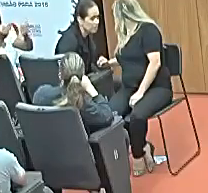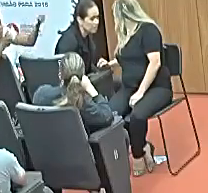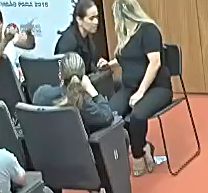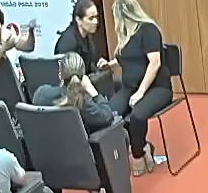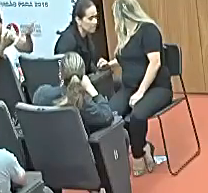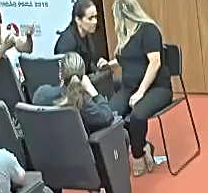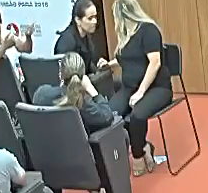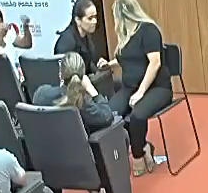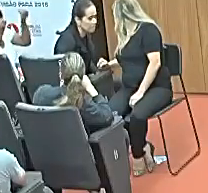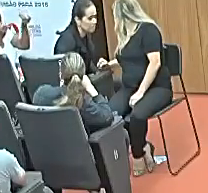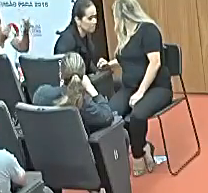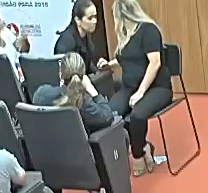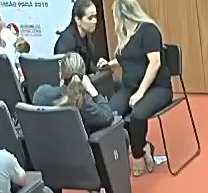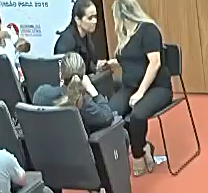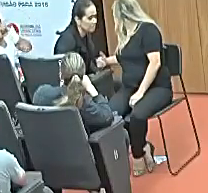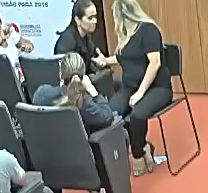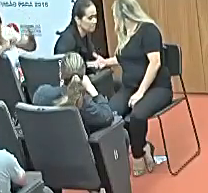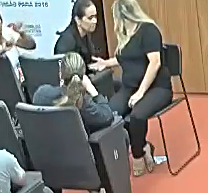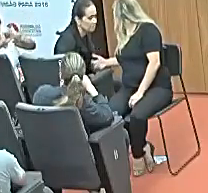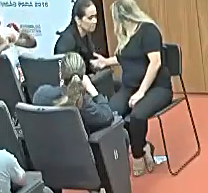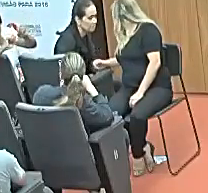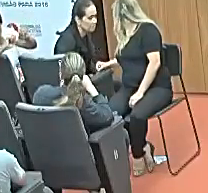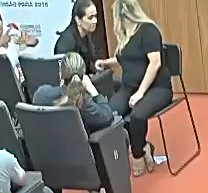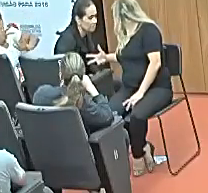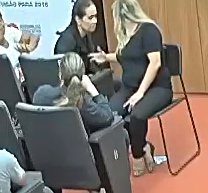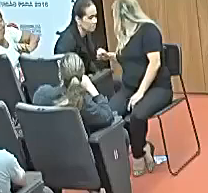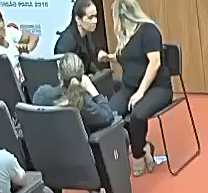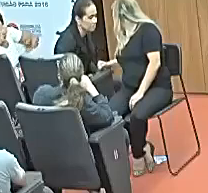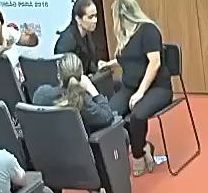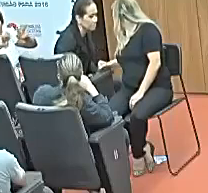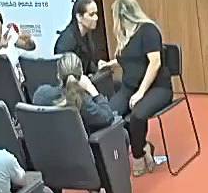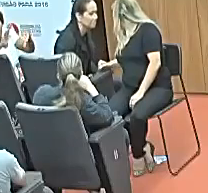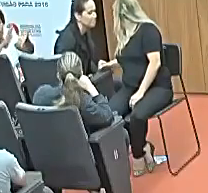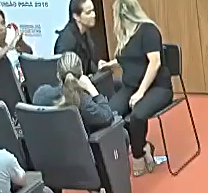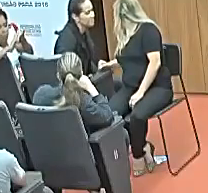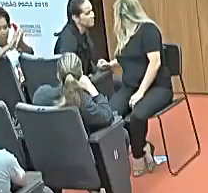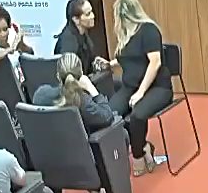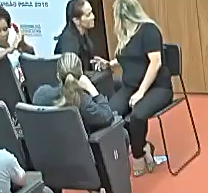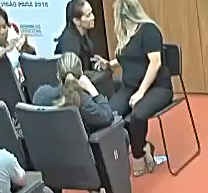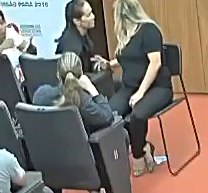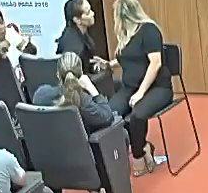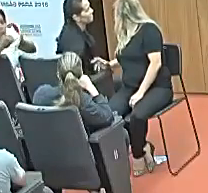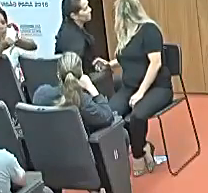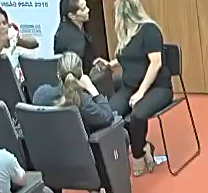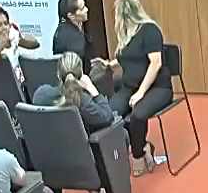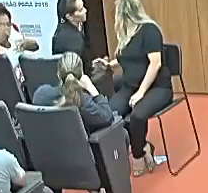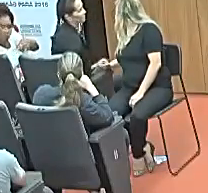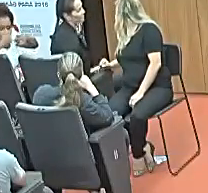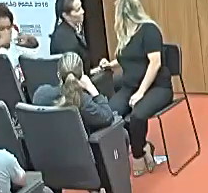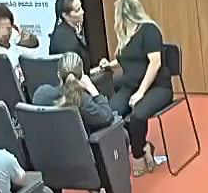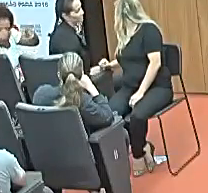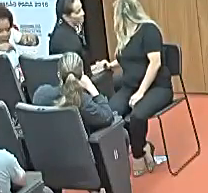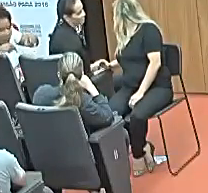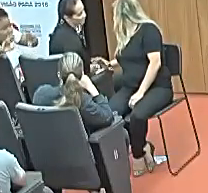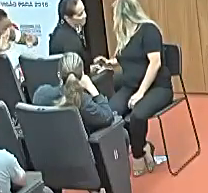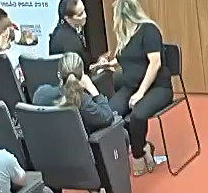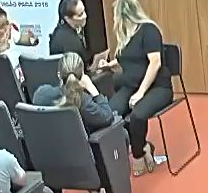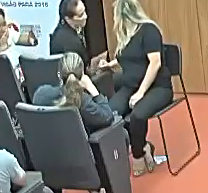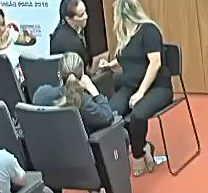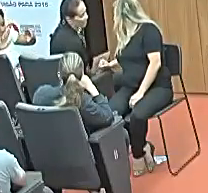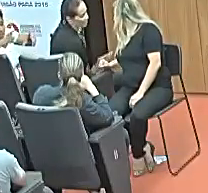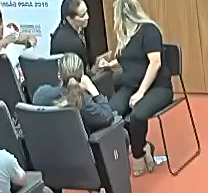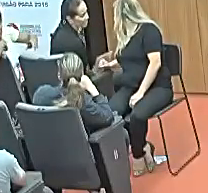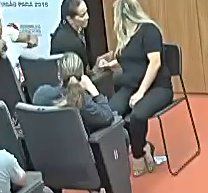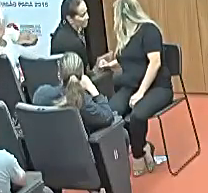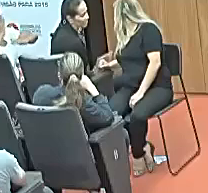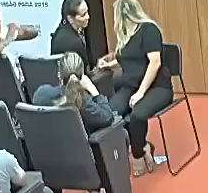boa noite a todos é como já foi dito meu nome diego eu estava no grupo de educação atualmente o trabalho de